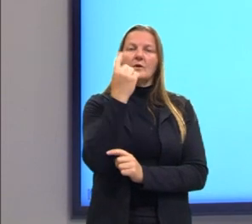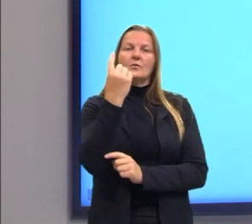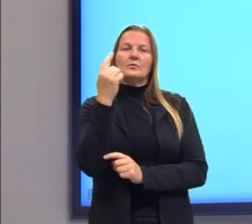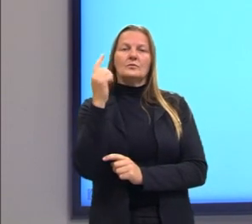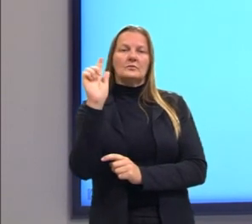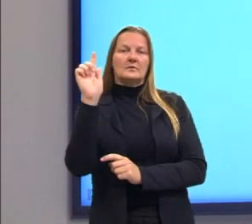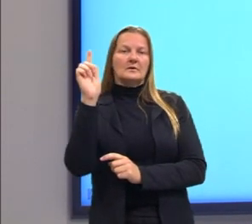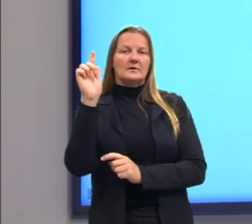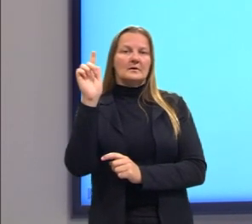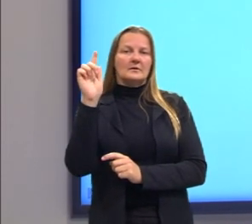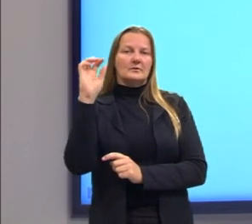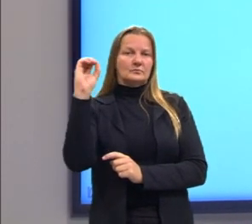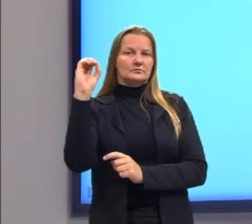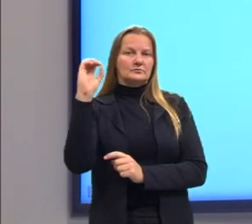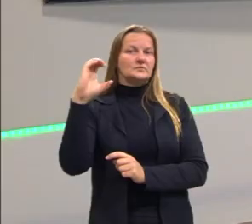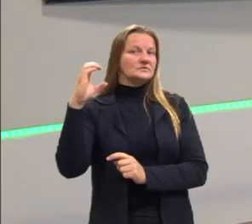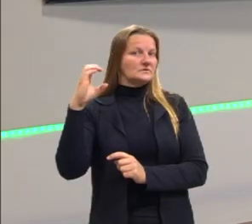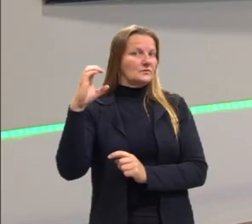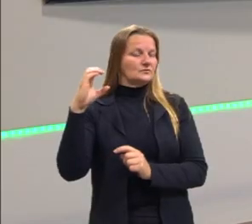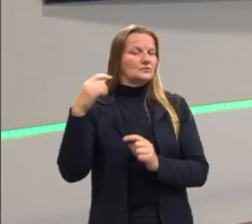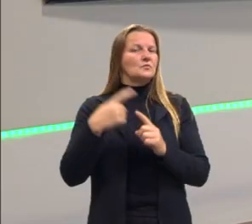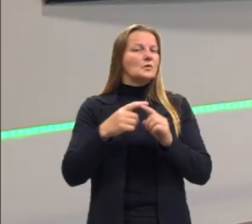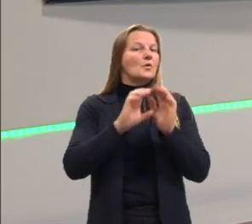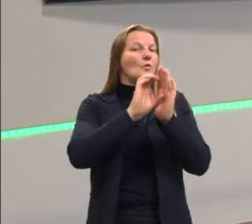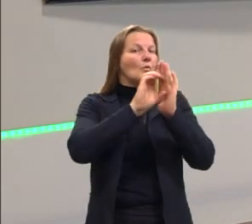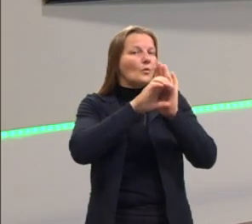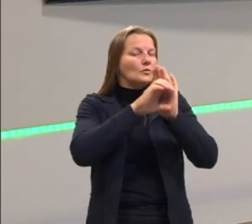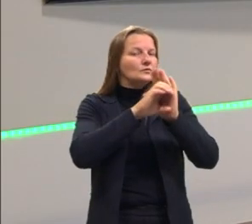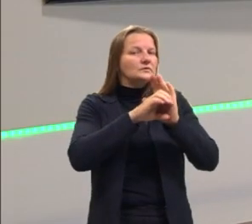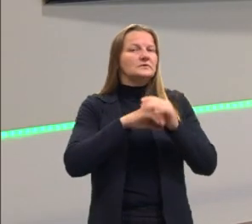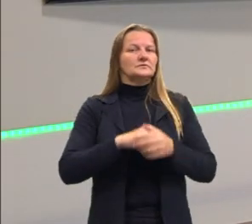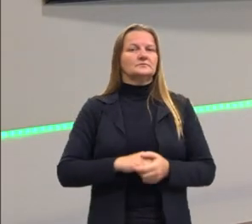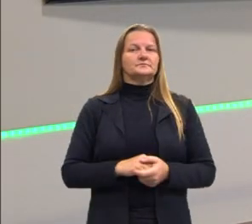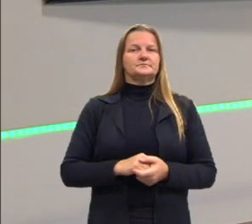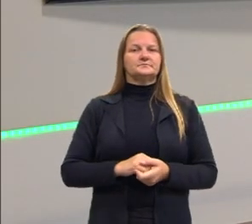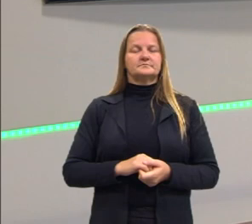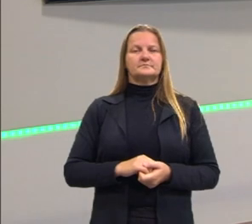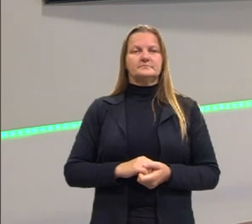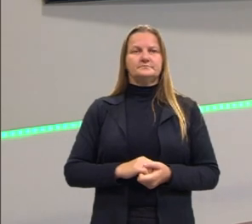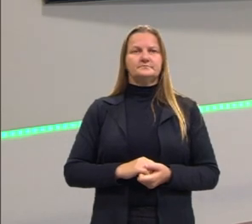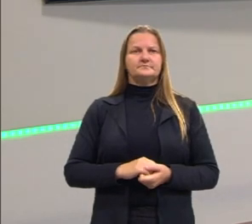graus Celsius só para a gente entender o conceito das calorias